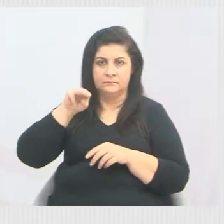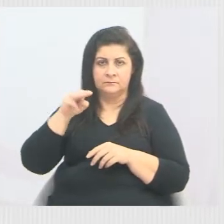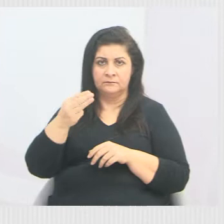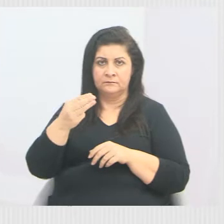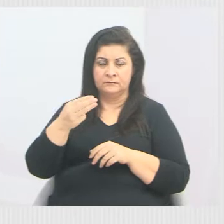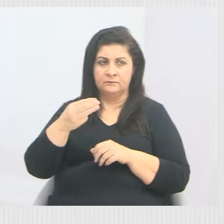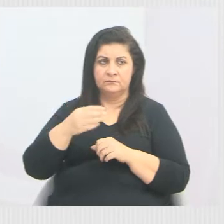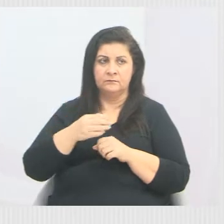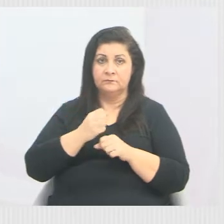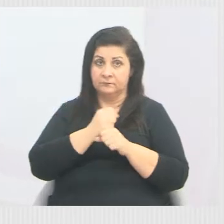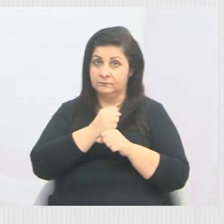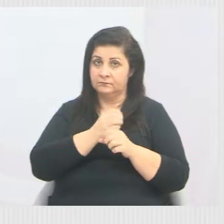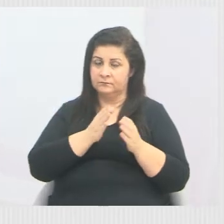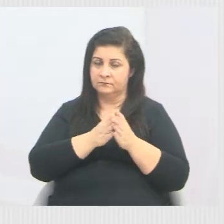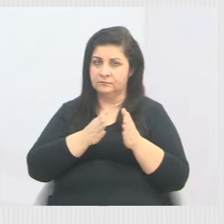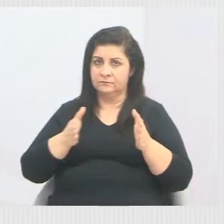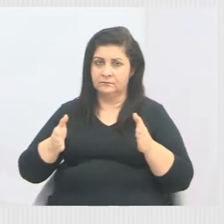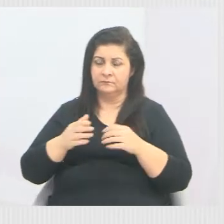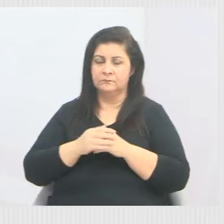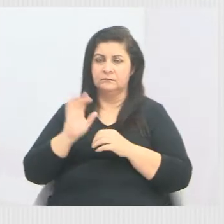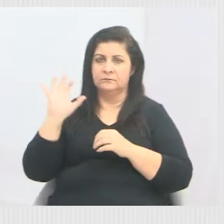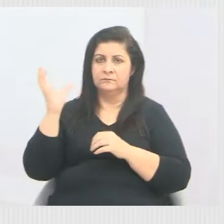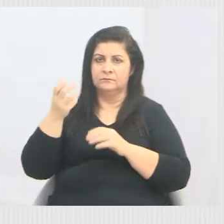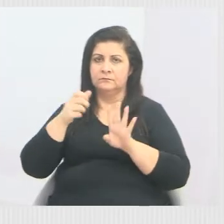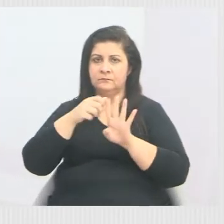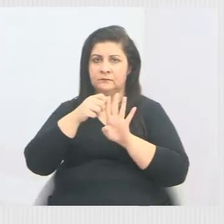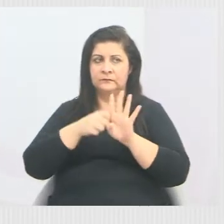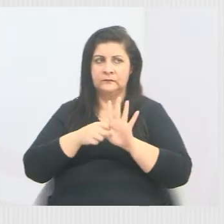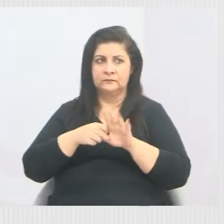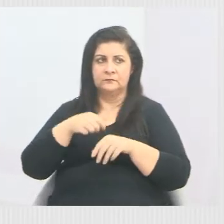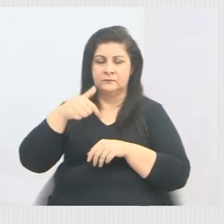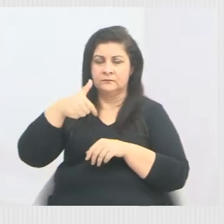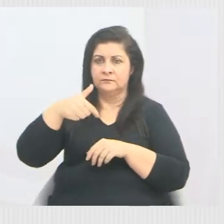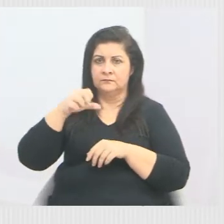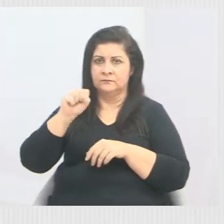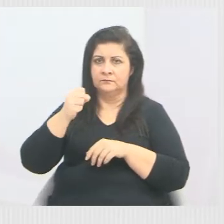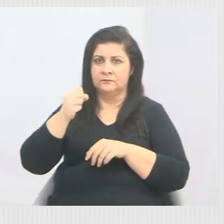340.395 para o ano, né? Realizado até esse momento